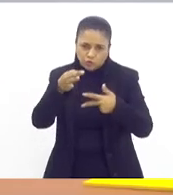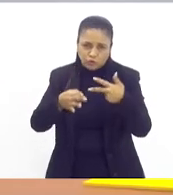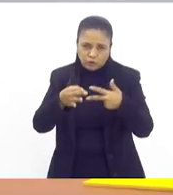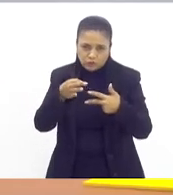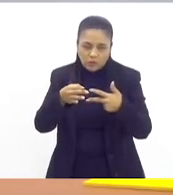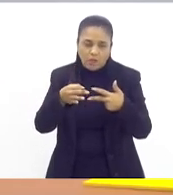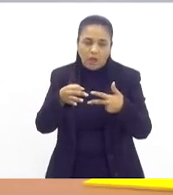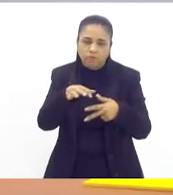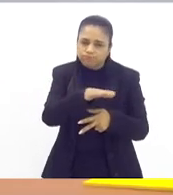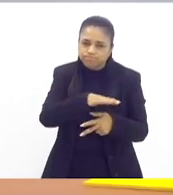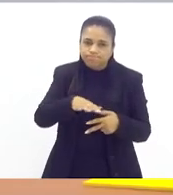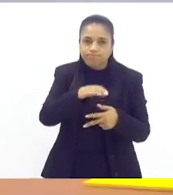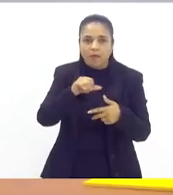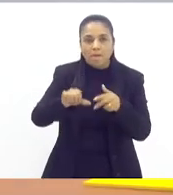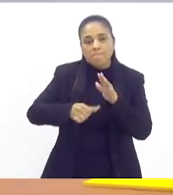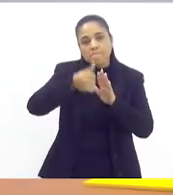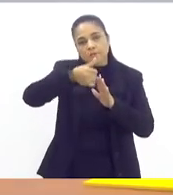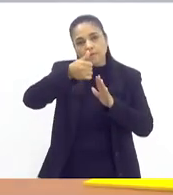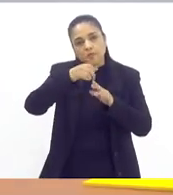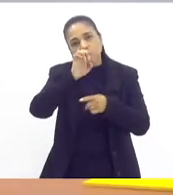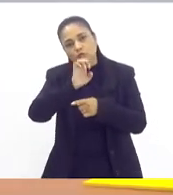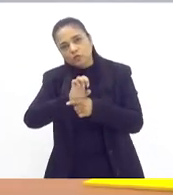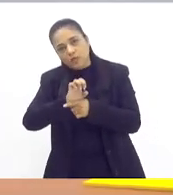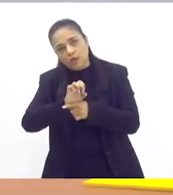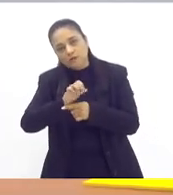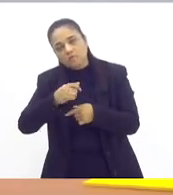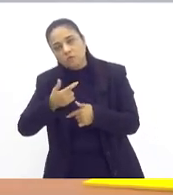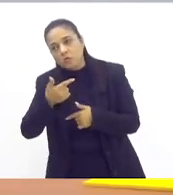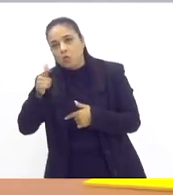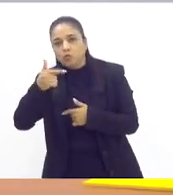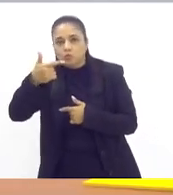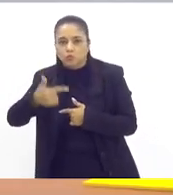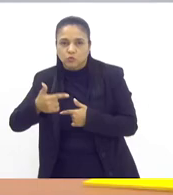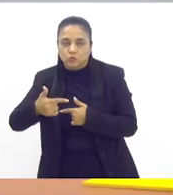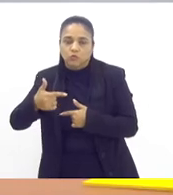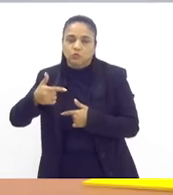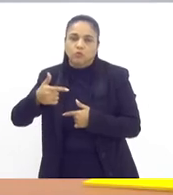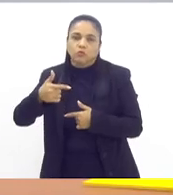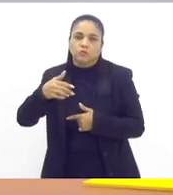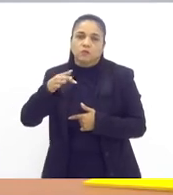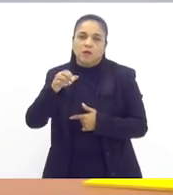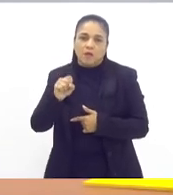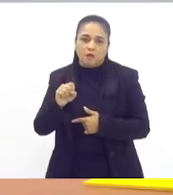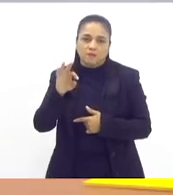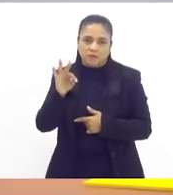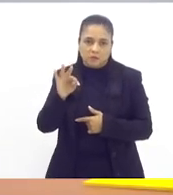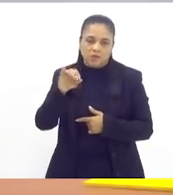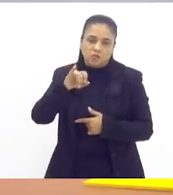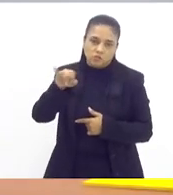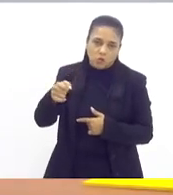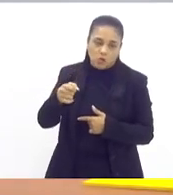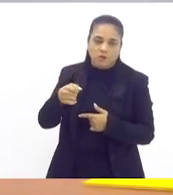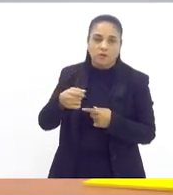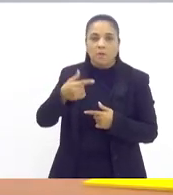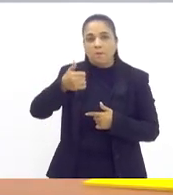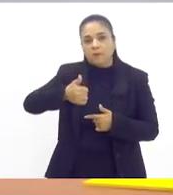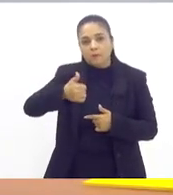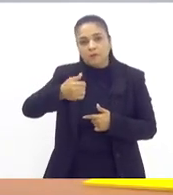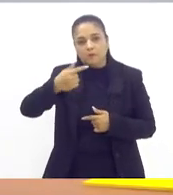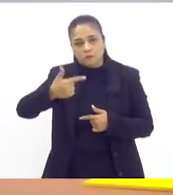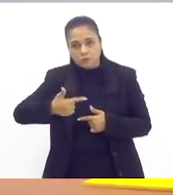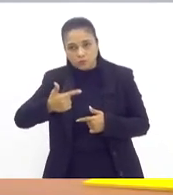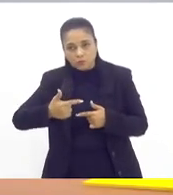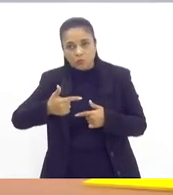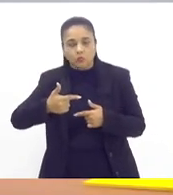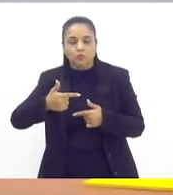vai continuar sendo em primeira instância nos estados e em segunda instância no STJ, primeira e segunda instância, depois o recurso, quando tiver